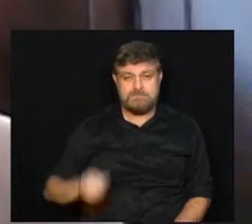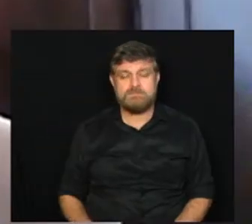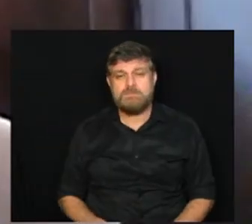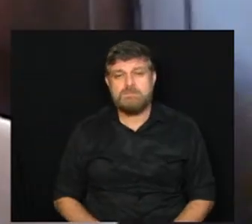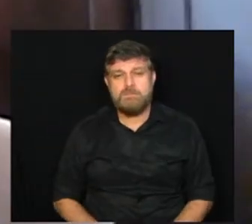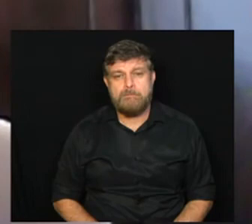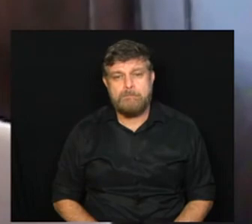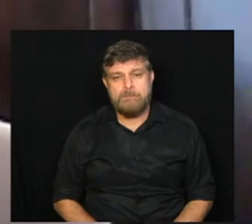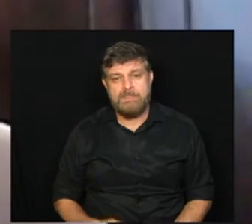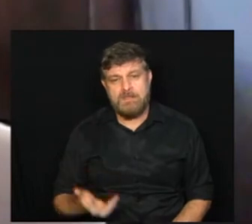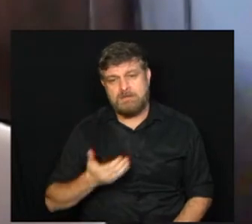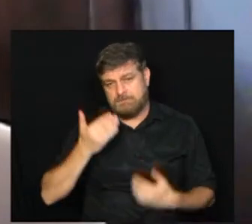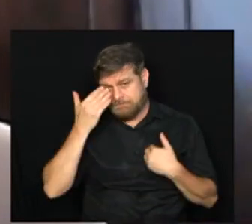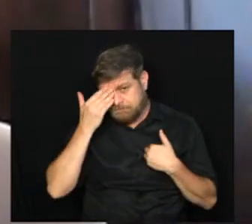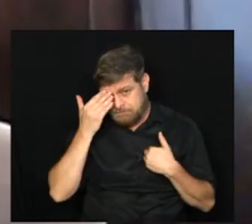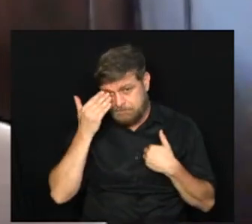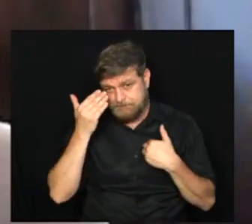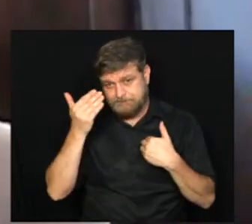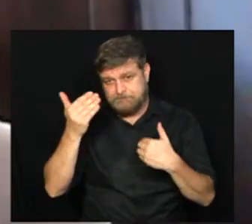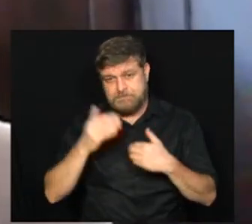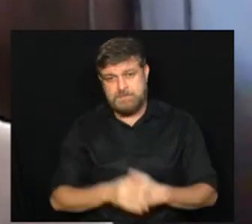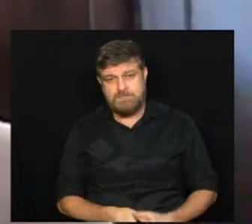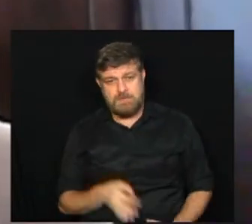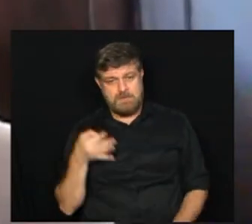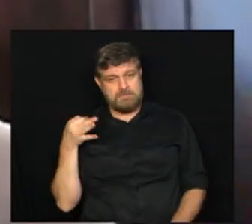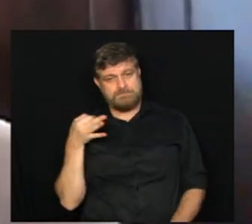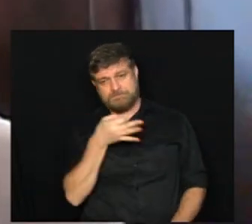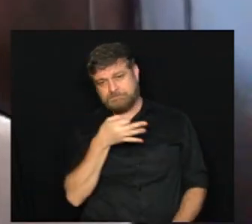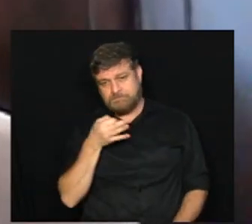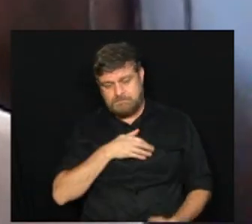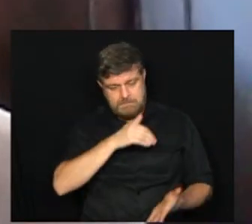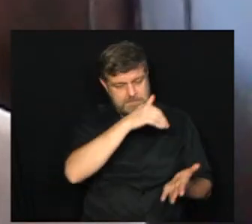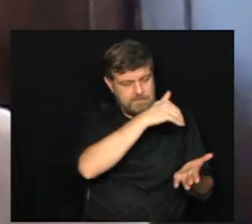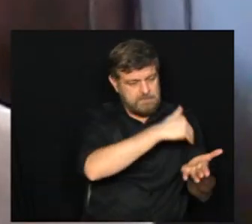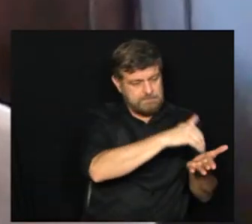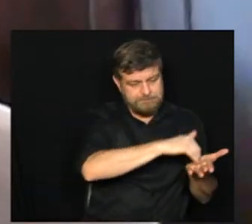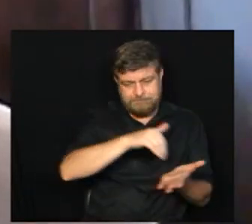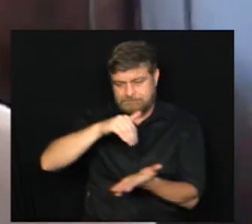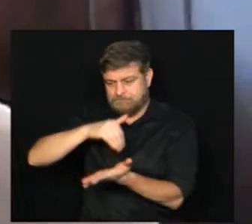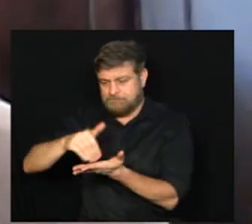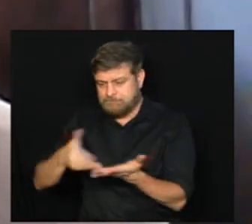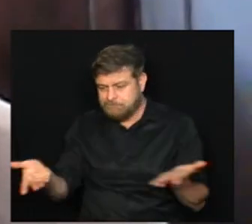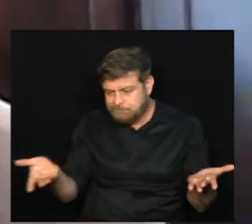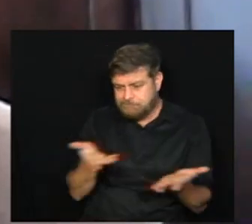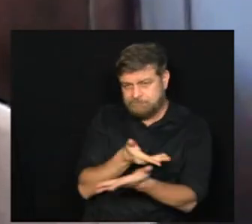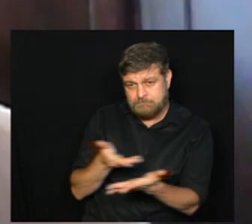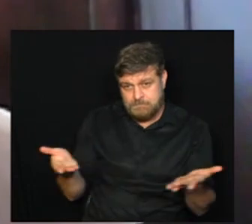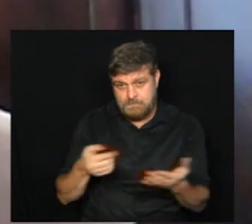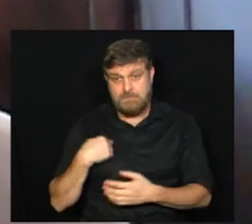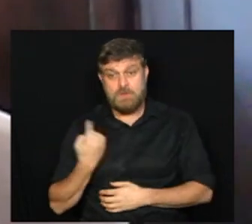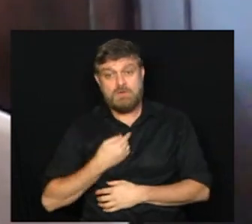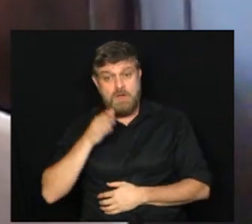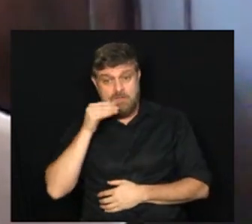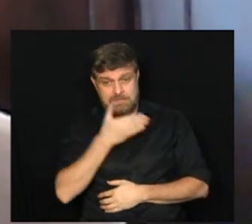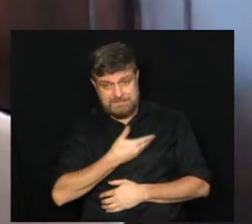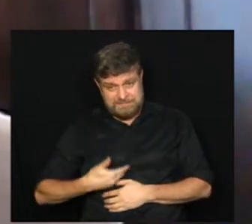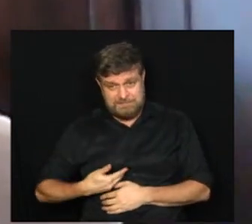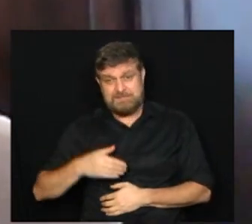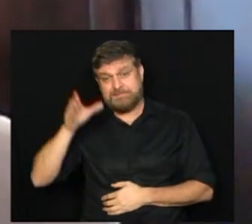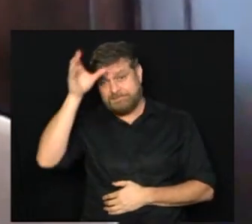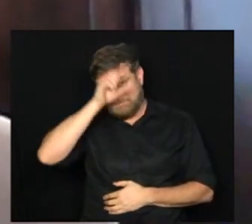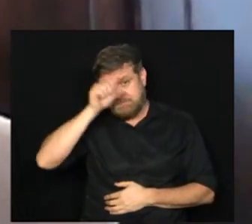Eu queria só agradecer e falar que realmente a intersetorialidade para a gente, enquanto servidor público, também é um